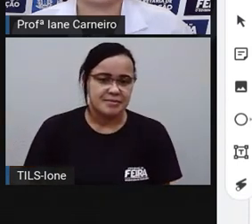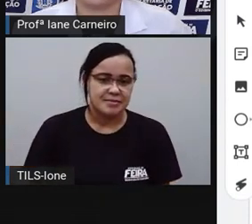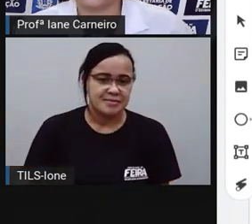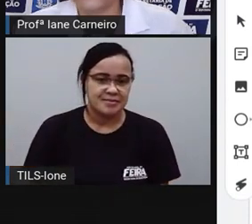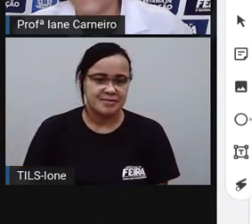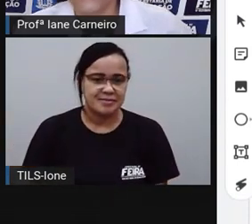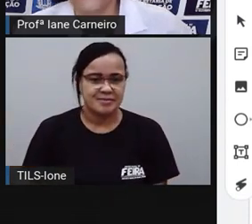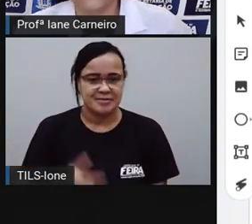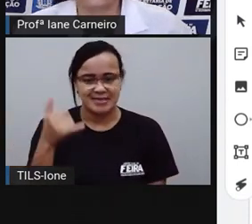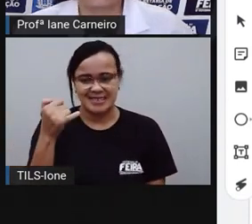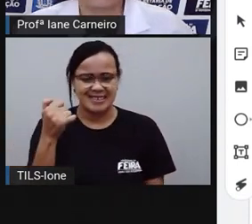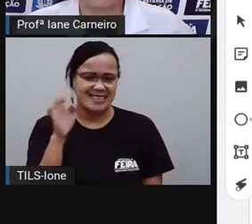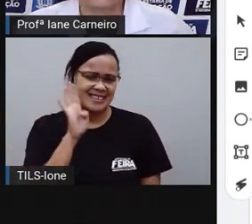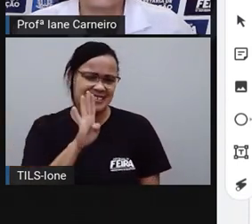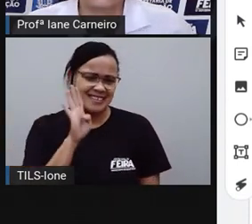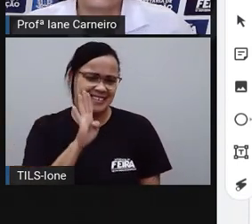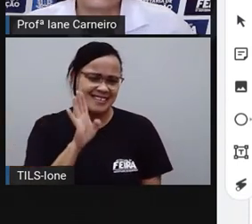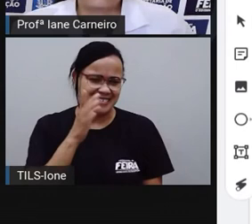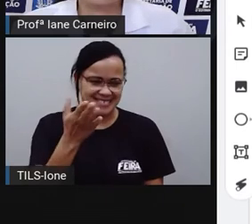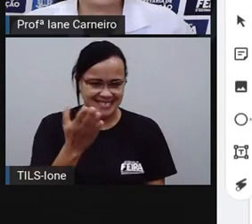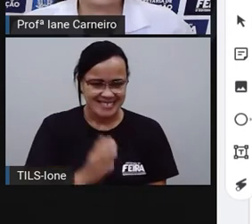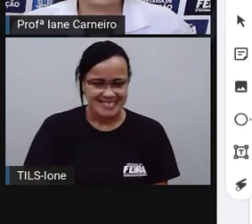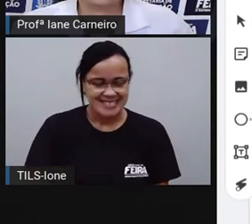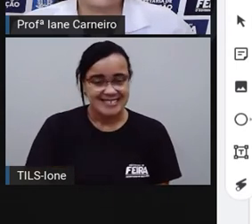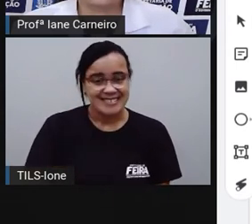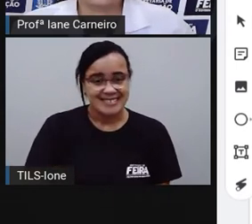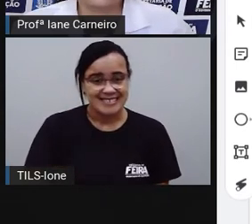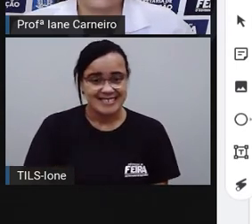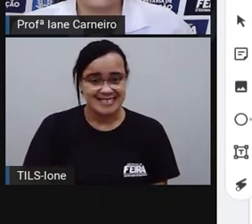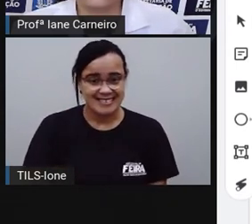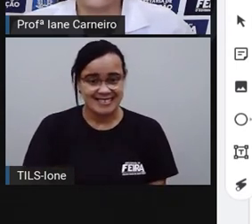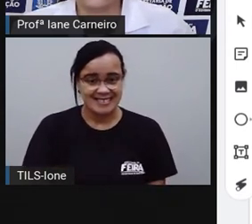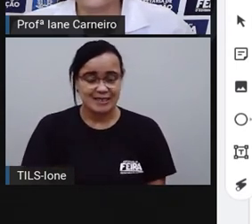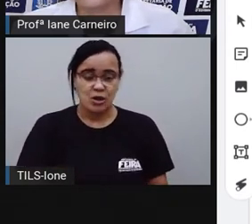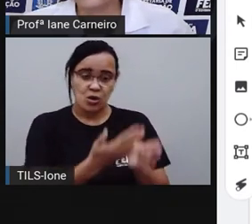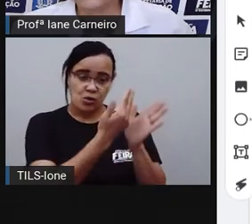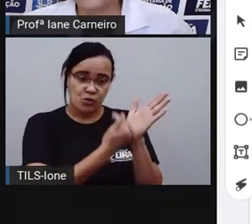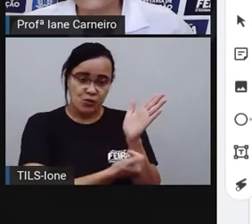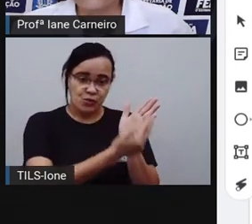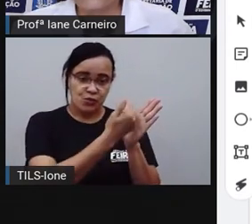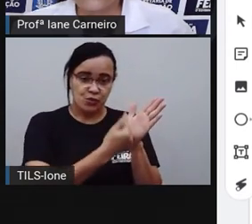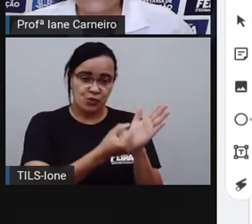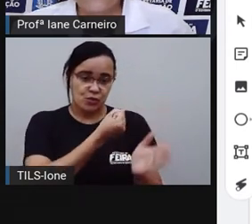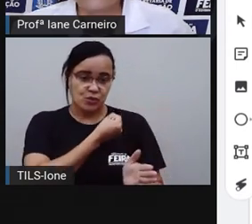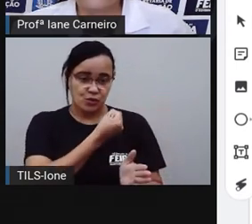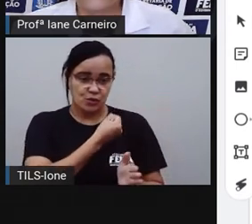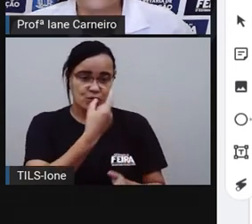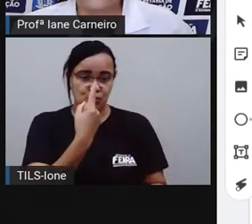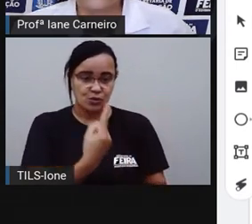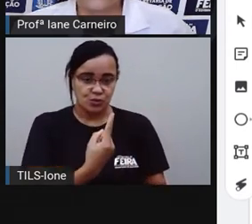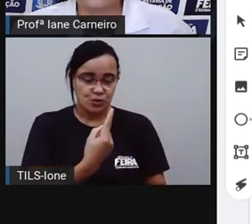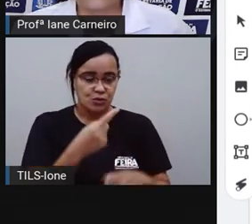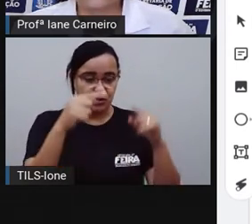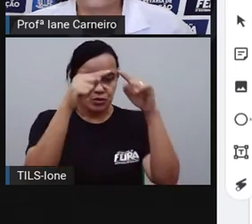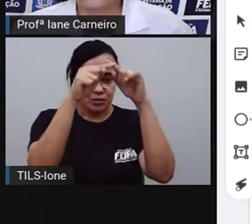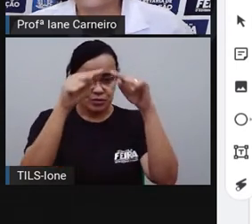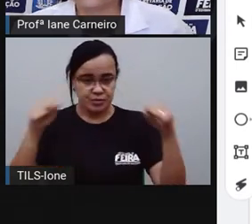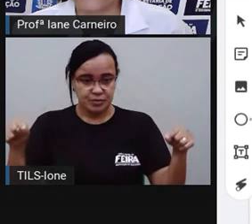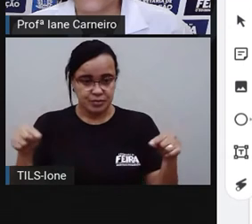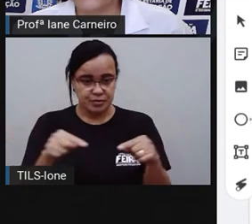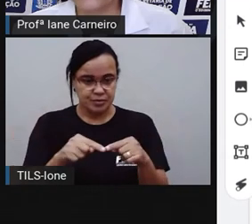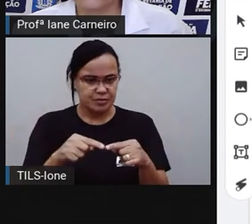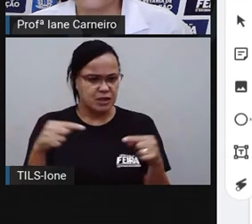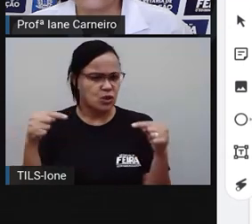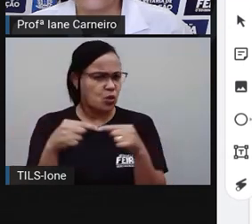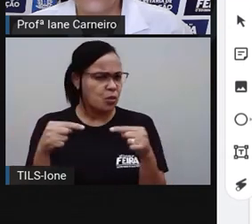a gente vai usar ela agora. A figura número 1, ó, o triângulo. Qual é o objeto com que ele